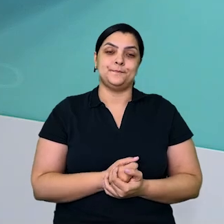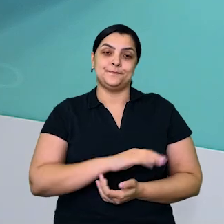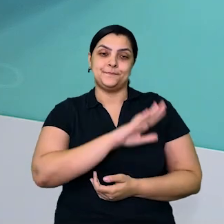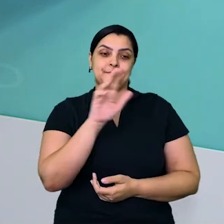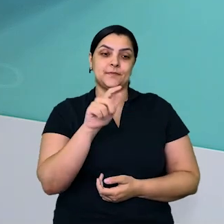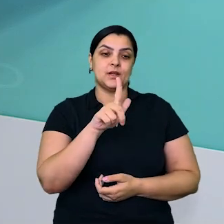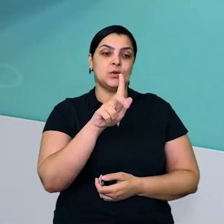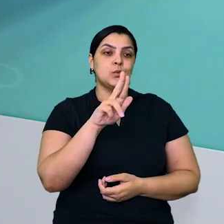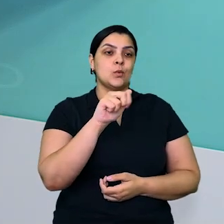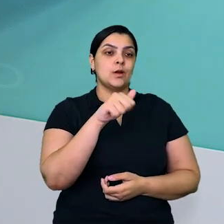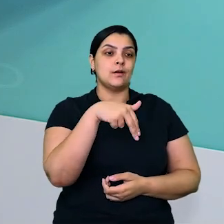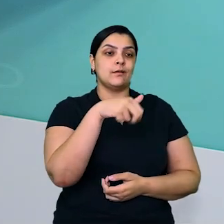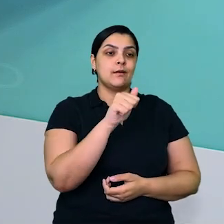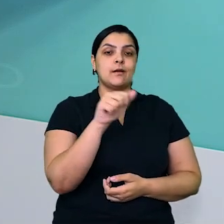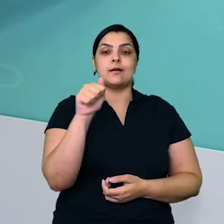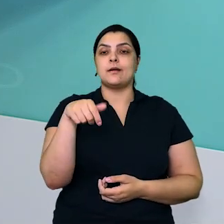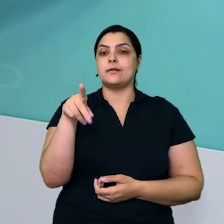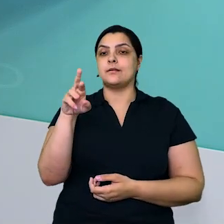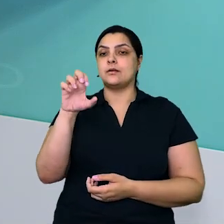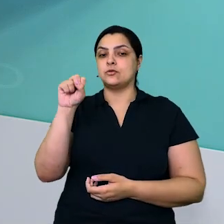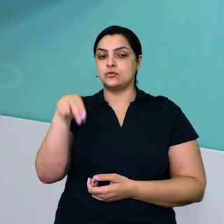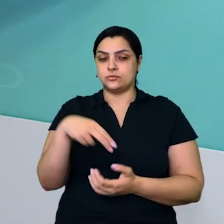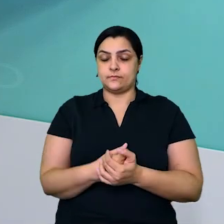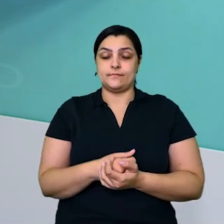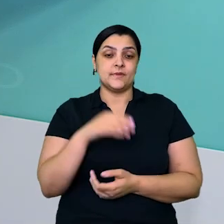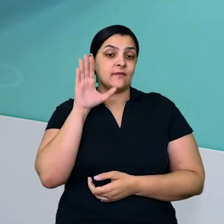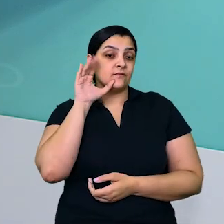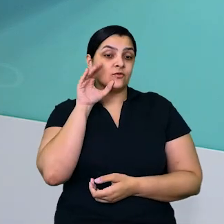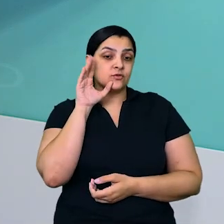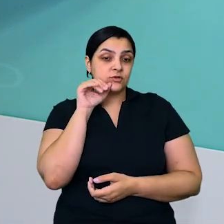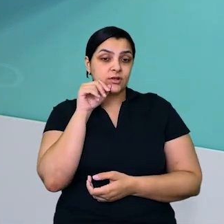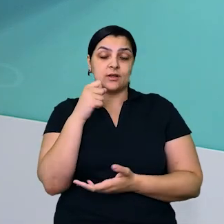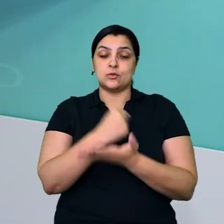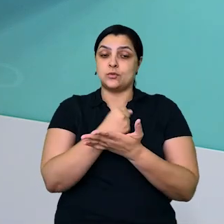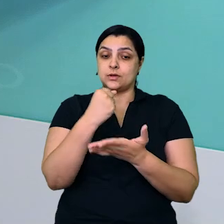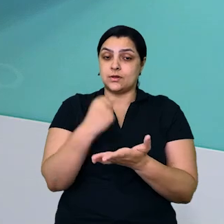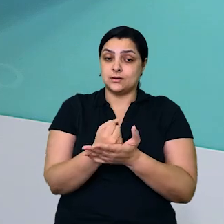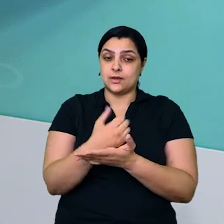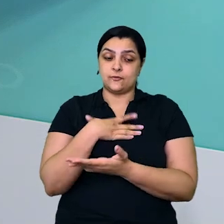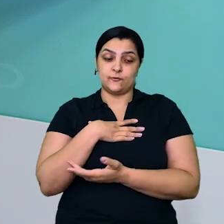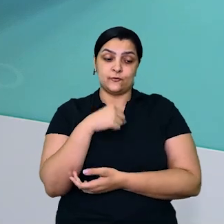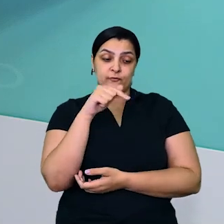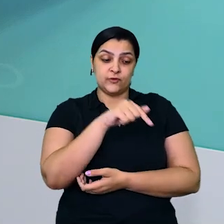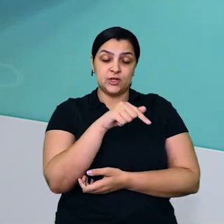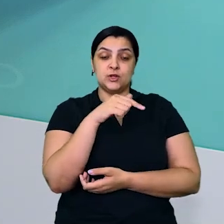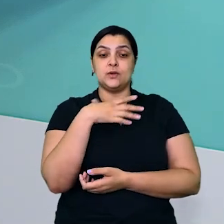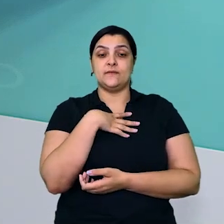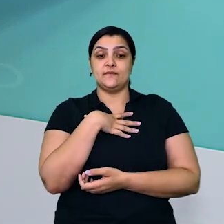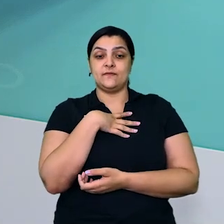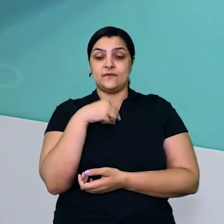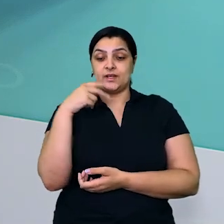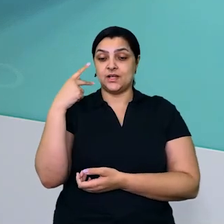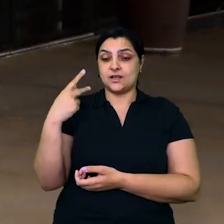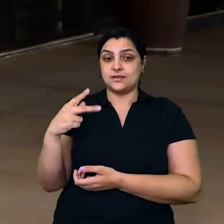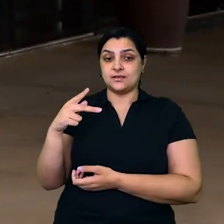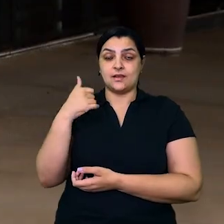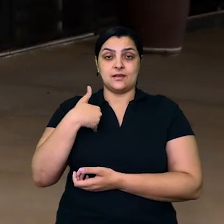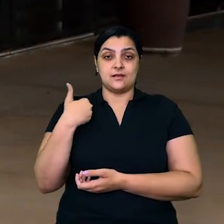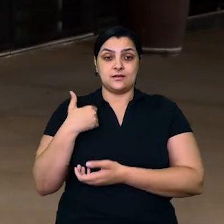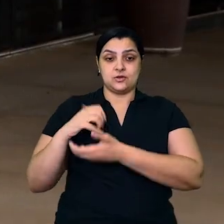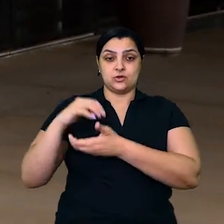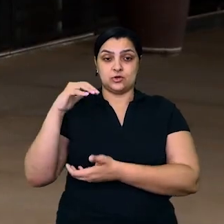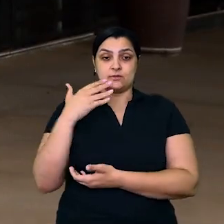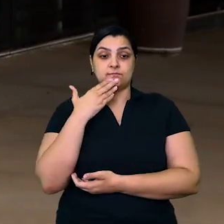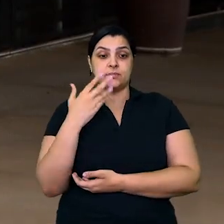Oi, Luana e Anderson. A empregada disse na ação que foi contratada pelo filho e pela filha da idosa. Por